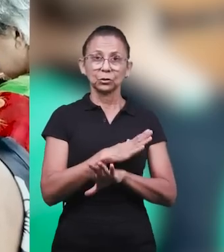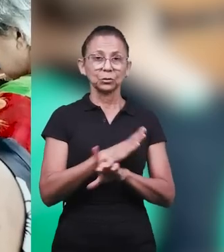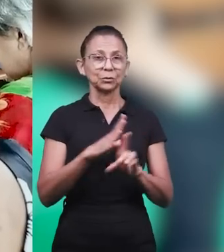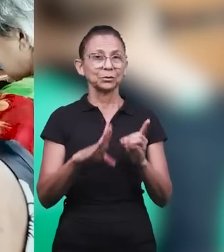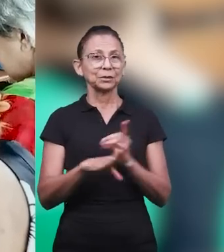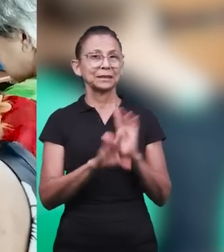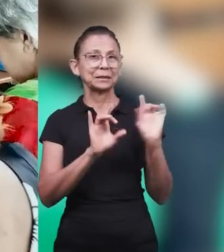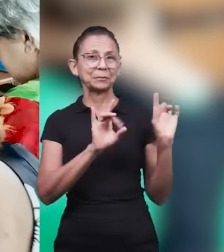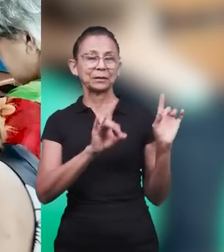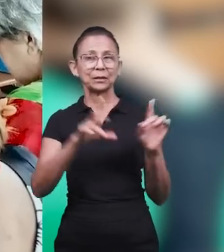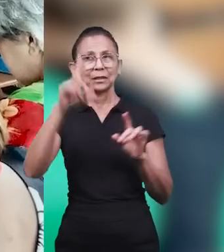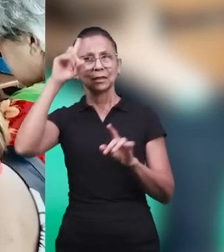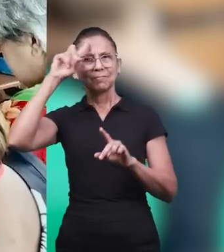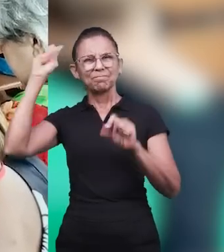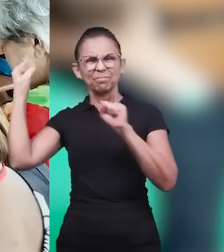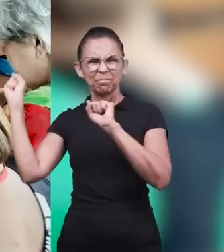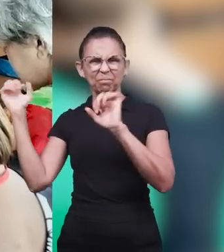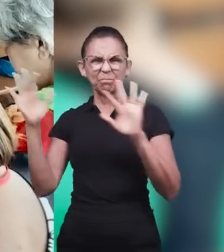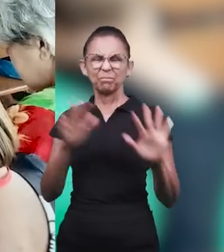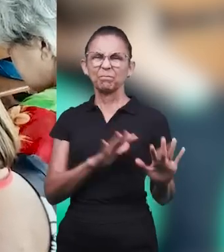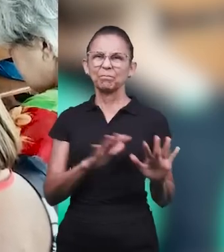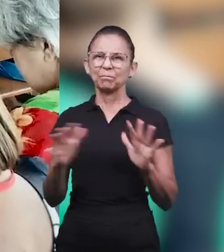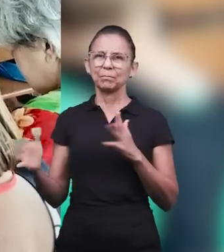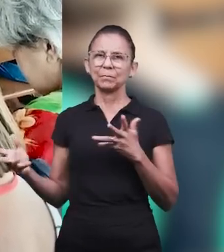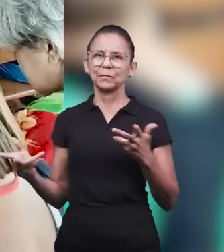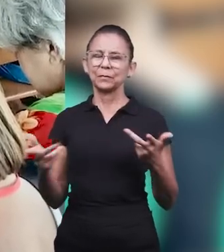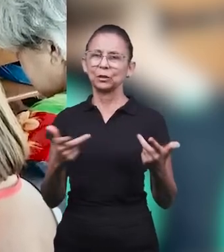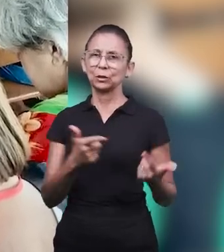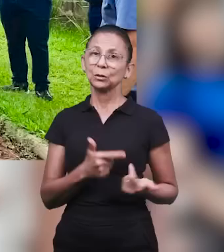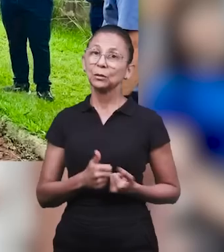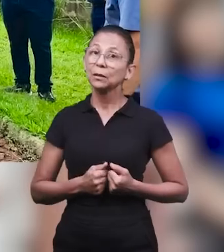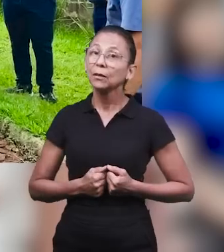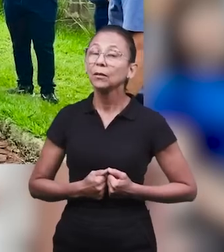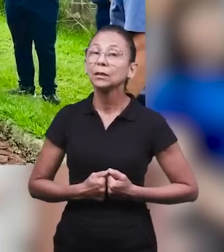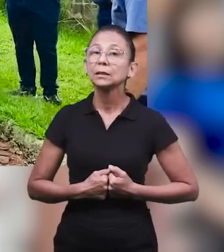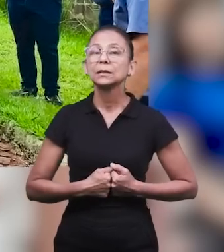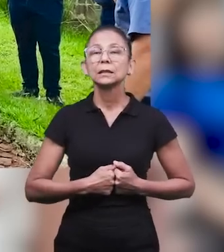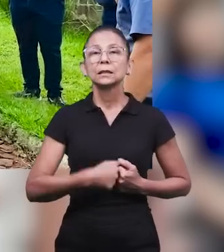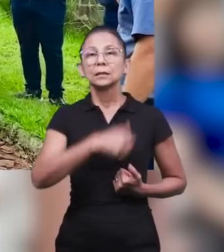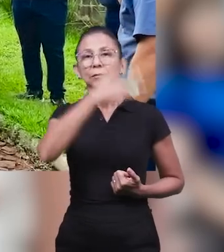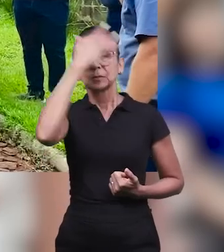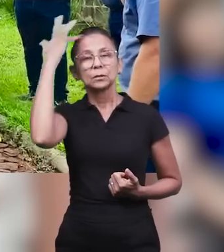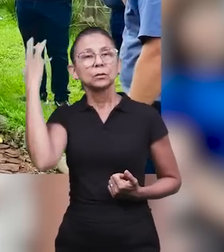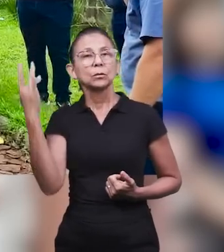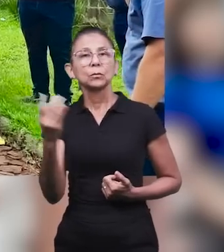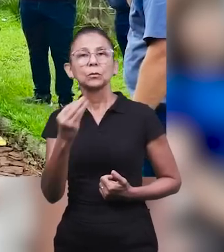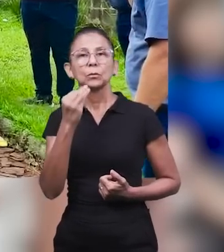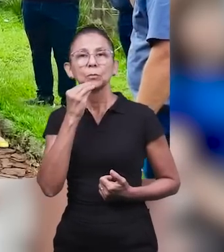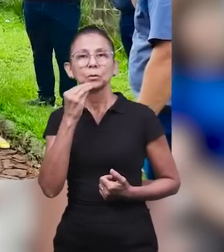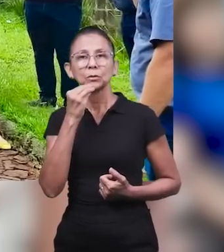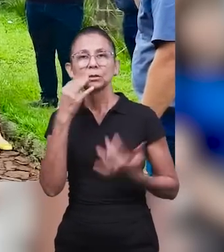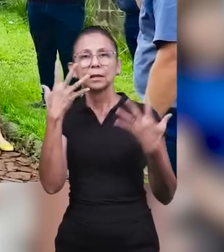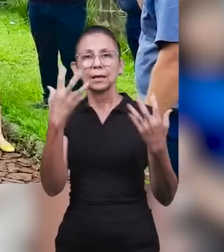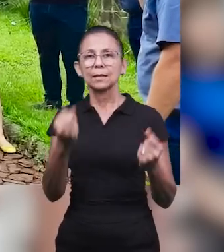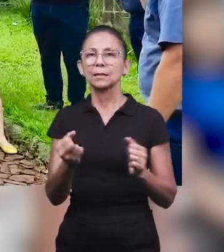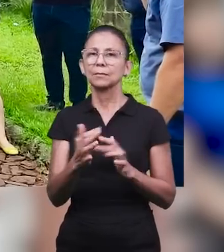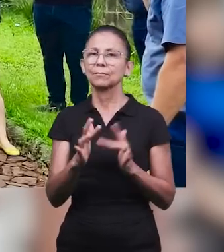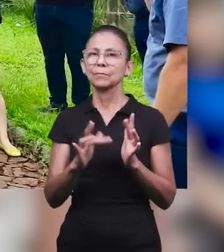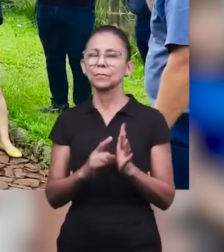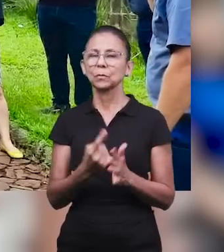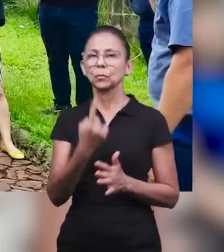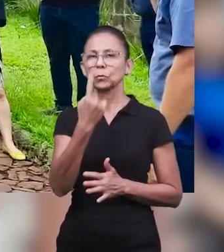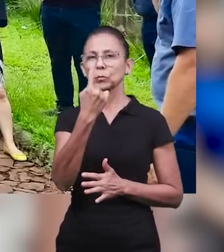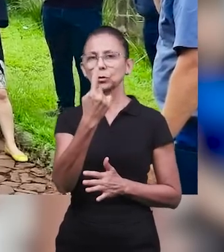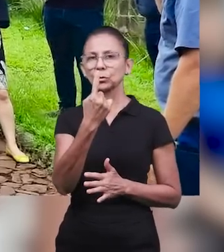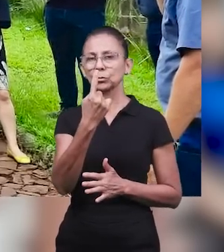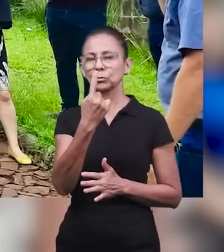especial, Deus operou de forma gloriosa, onde muitas vidas tiveram a oportunidade ali de aceitarem o Senhor Jesus como